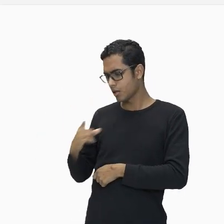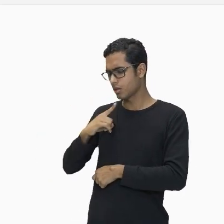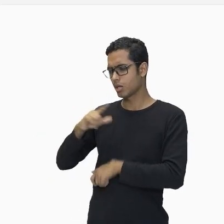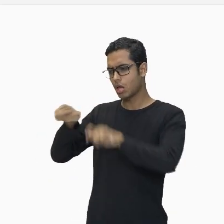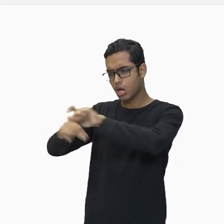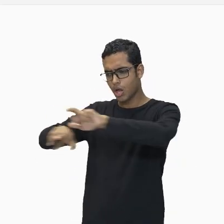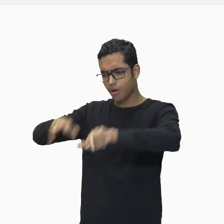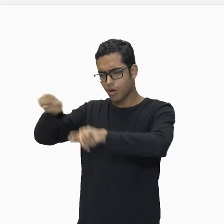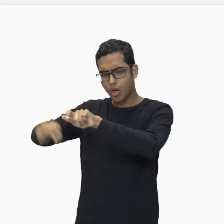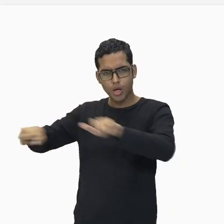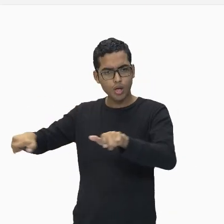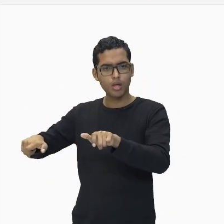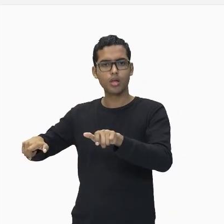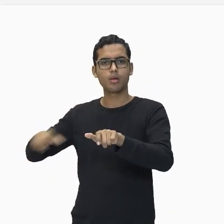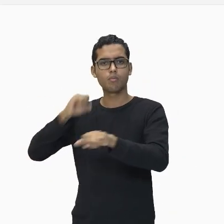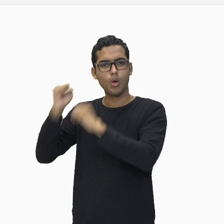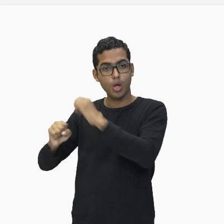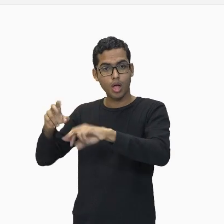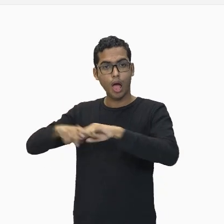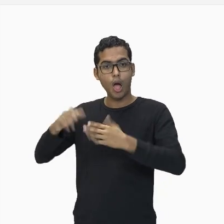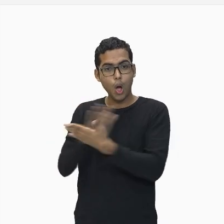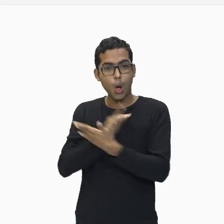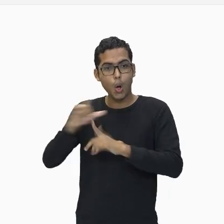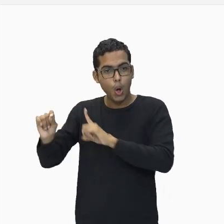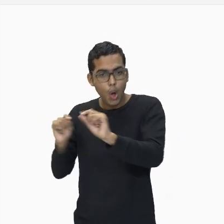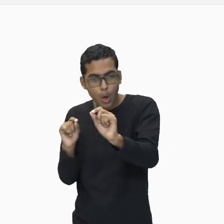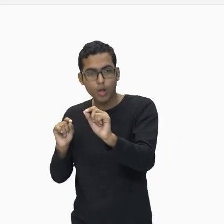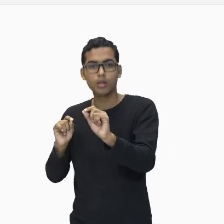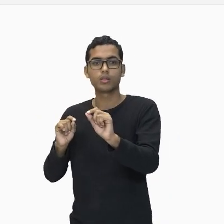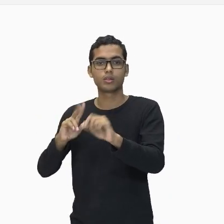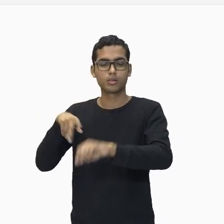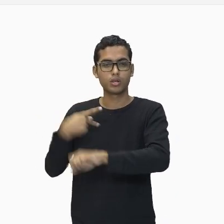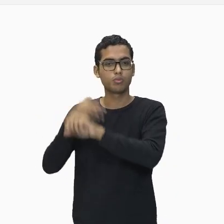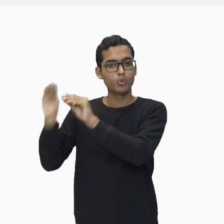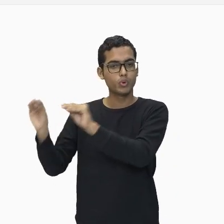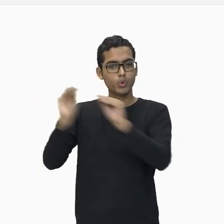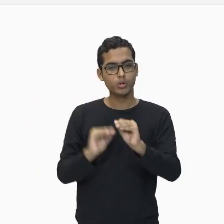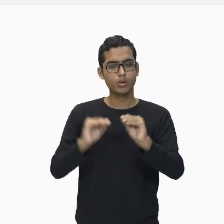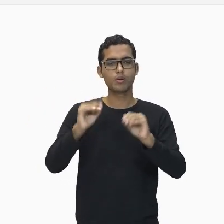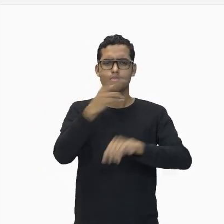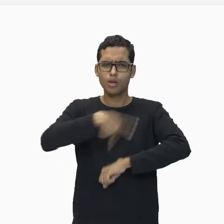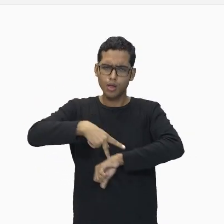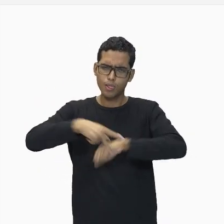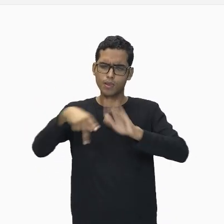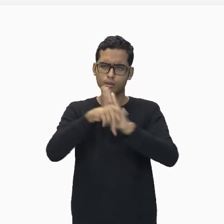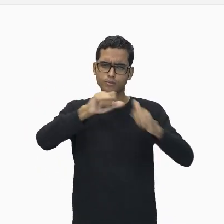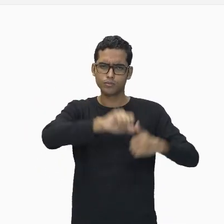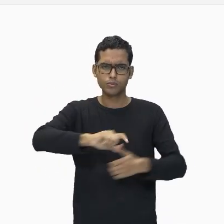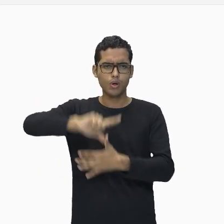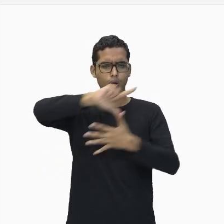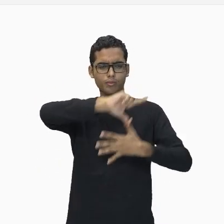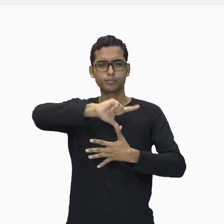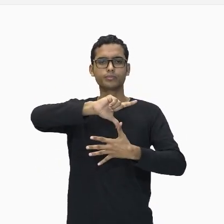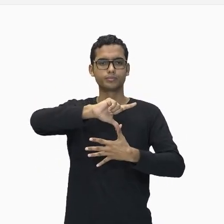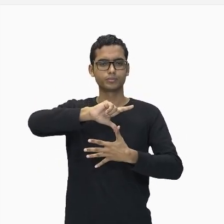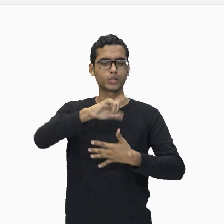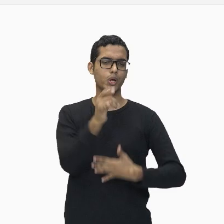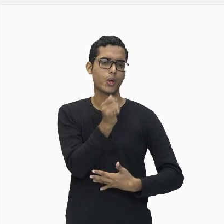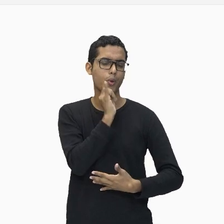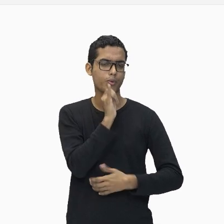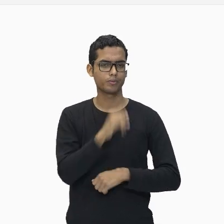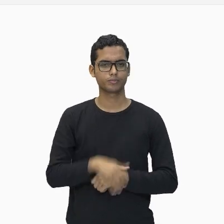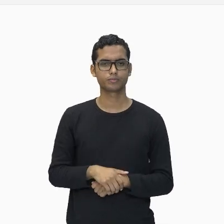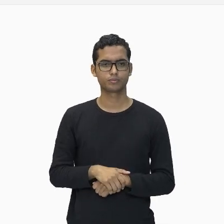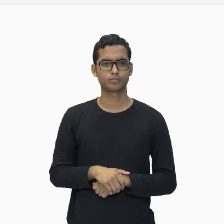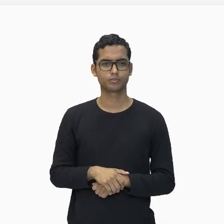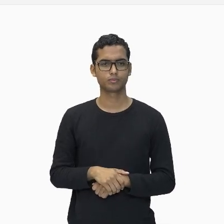foram julgados porque fugiram, acabaram vindo para países aqui da América Latina. O exemplo que eu dou para vocês é